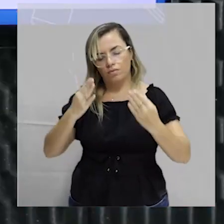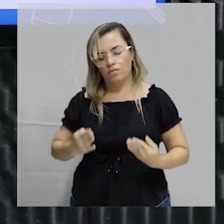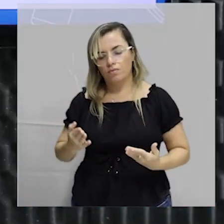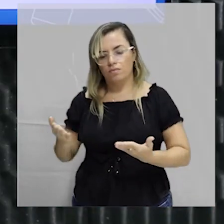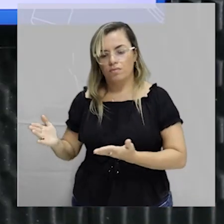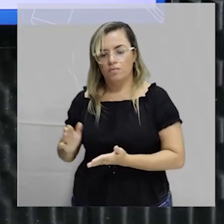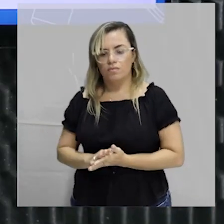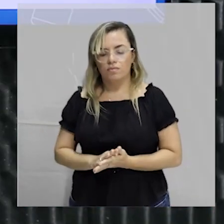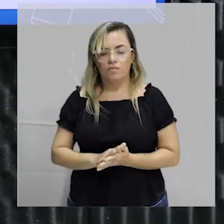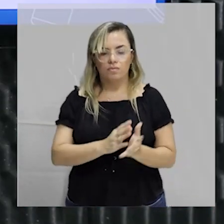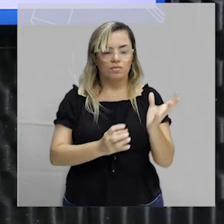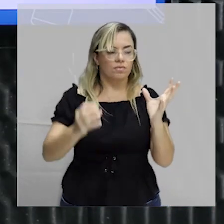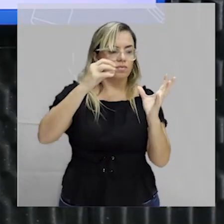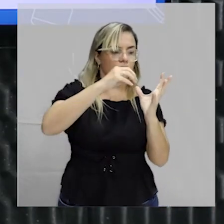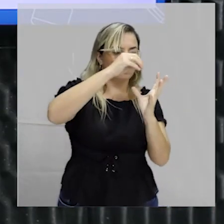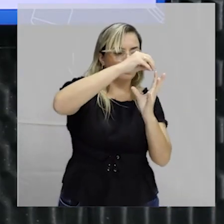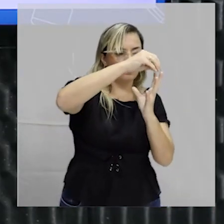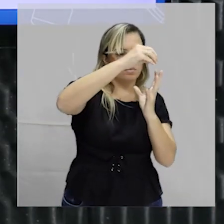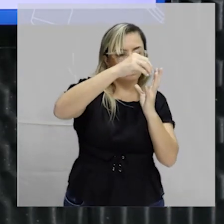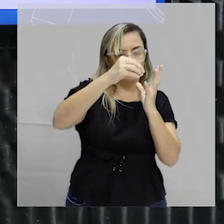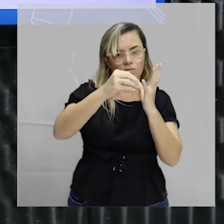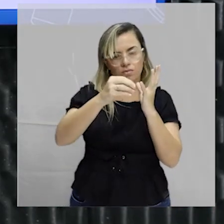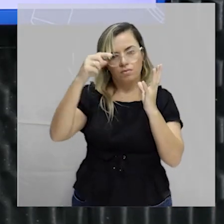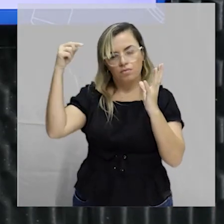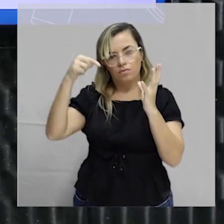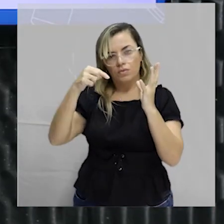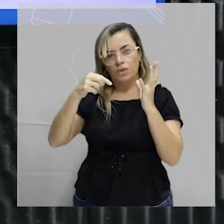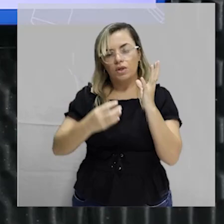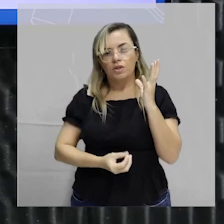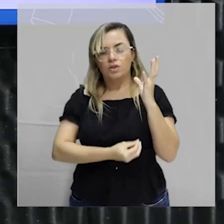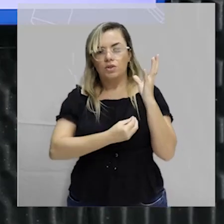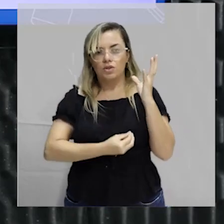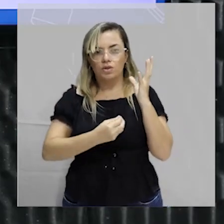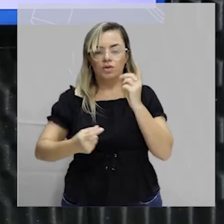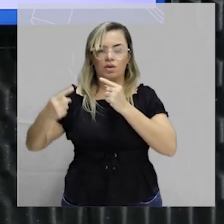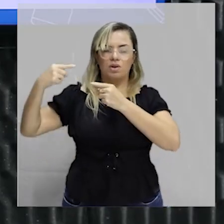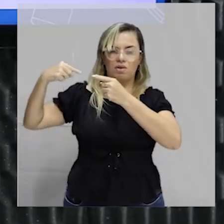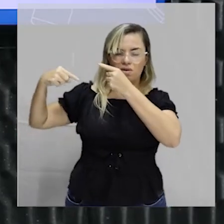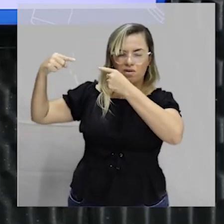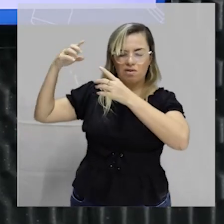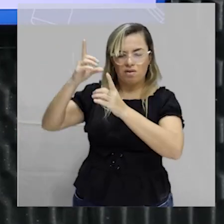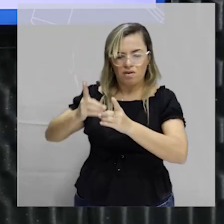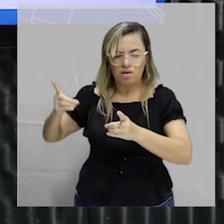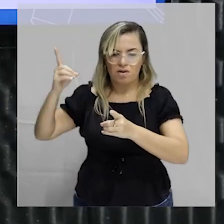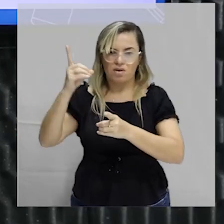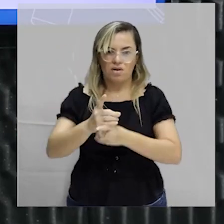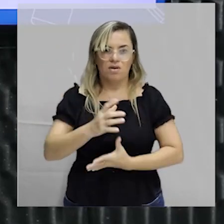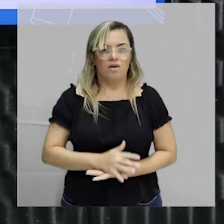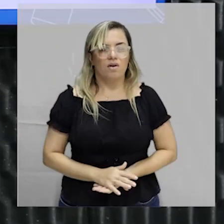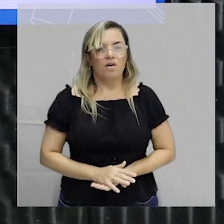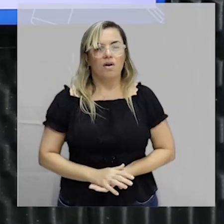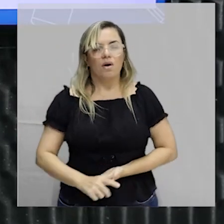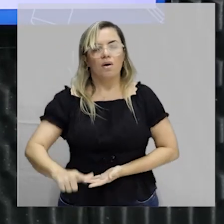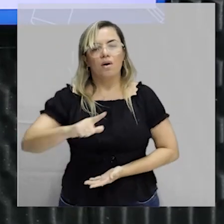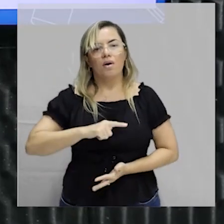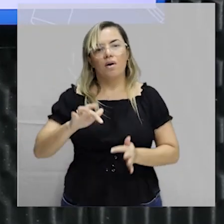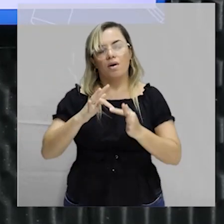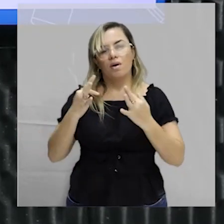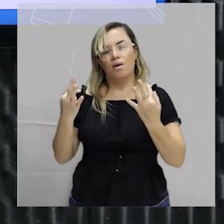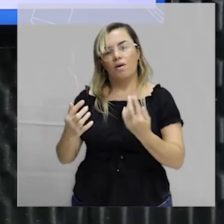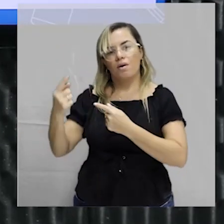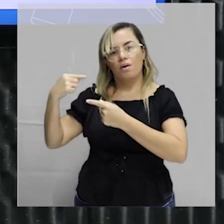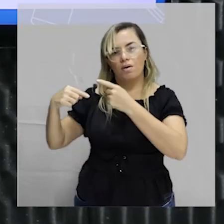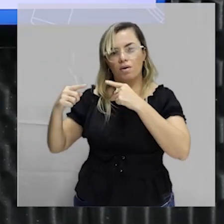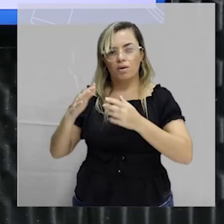a árvore filogenética, né, dos fósseis que foram encontrados, que teriam um parentesco com seres humanos, você vai perceber que